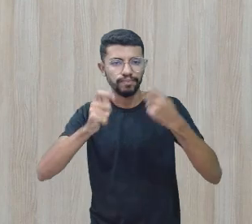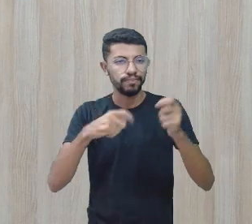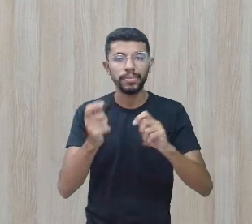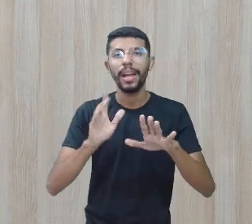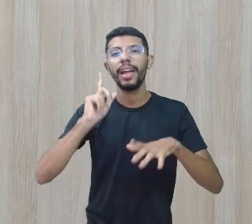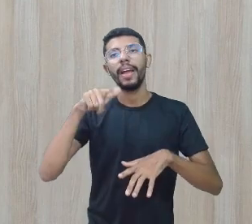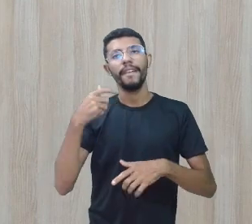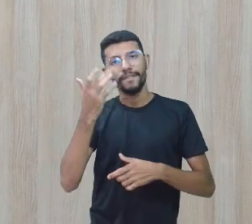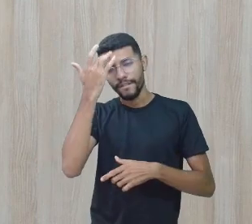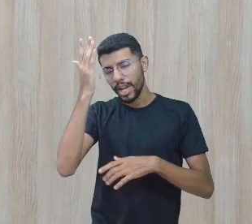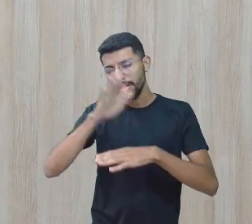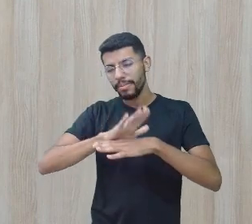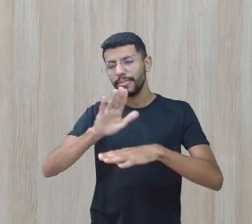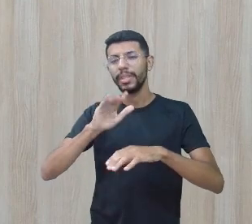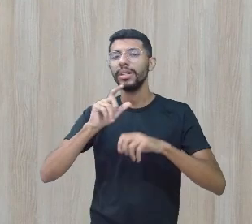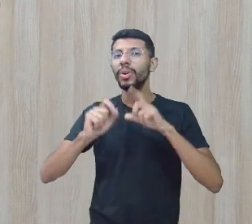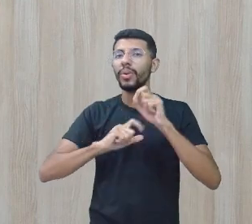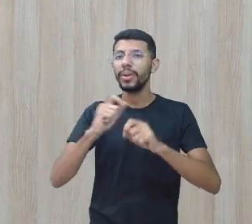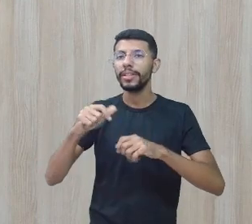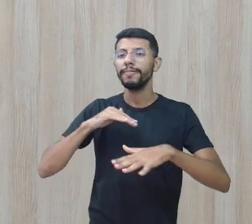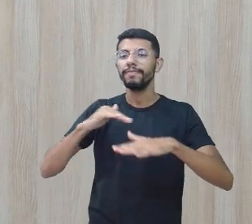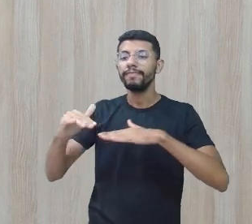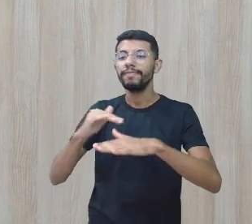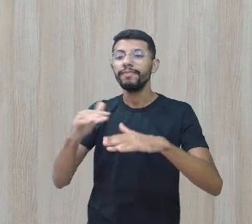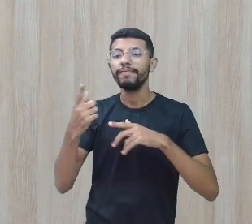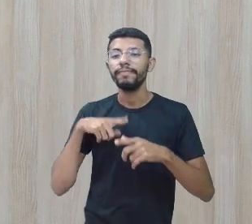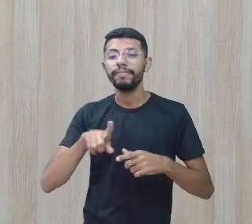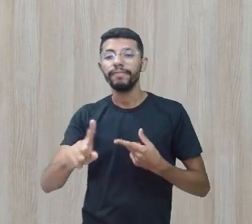bastante essa locomoção, essa